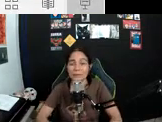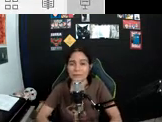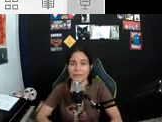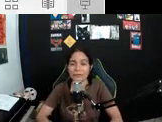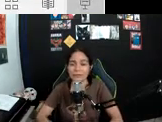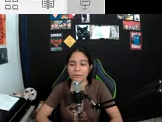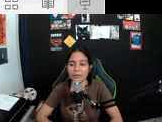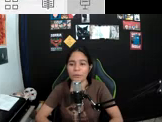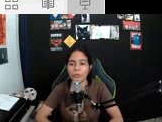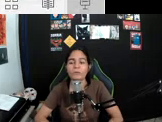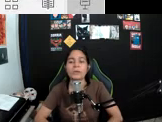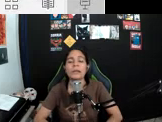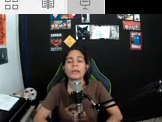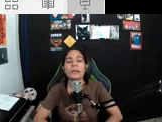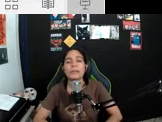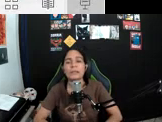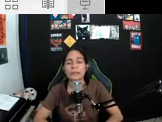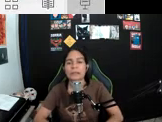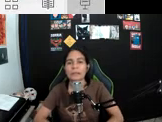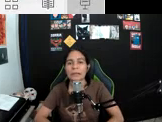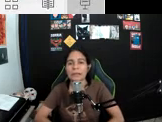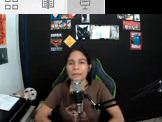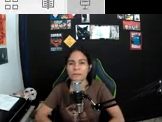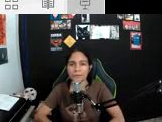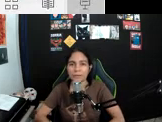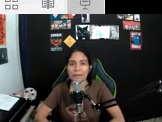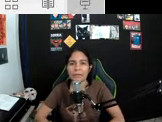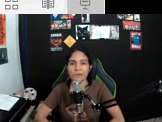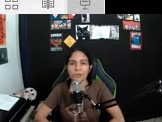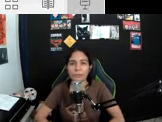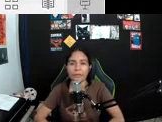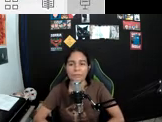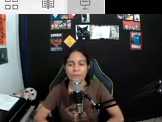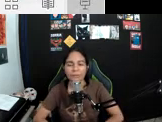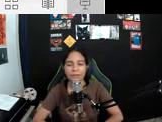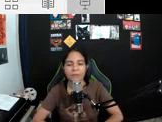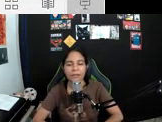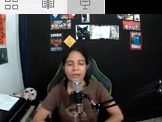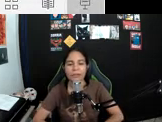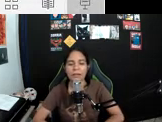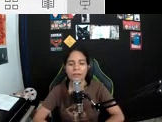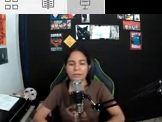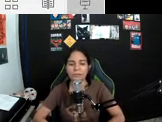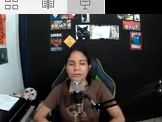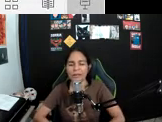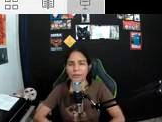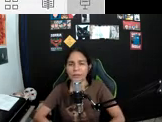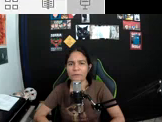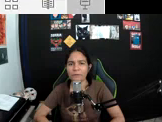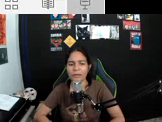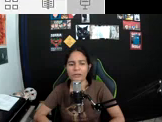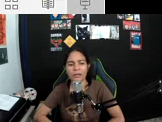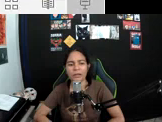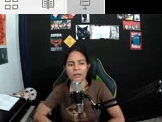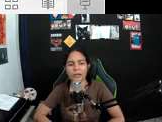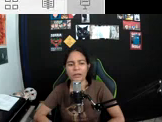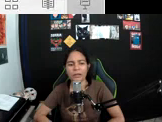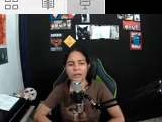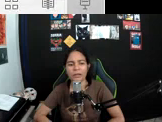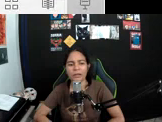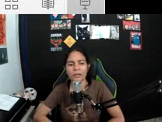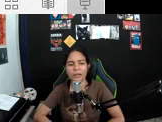tem aula 7, aula 8. E vamos falar sobre, mais para frente, né? Acho que na aula que vem